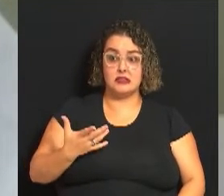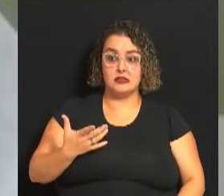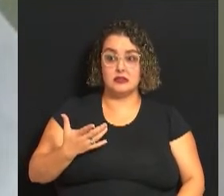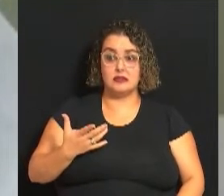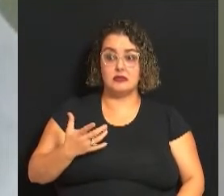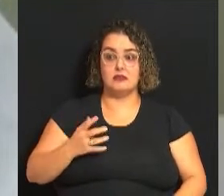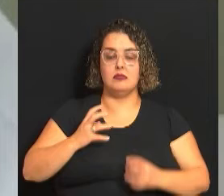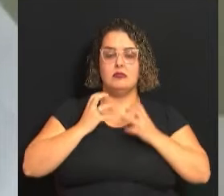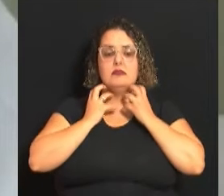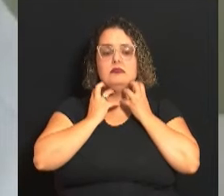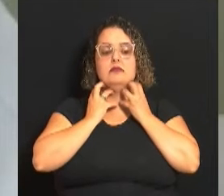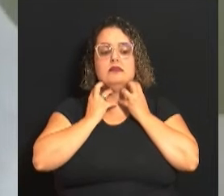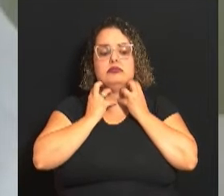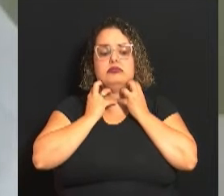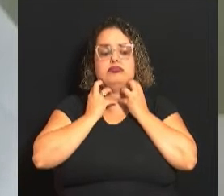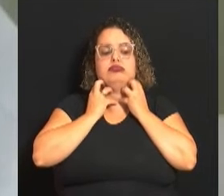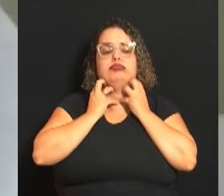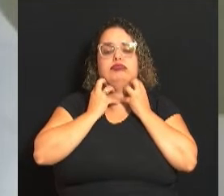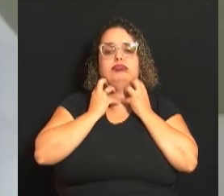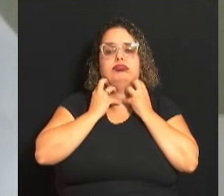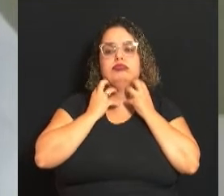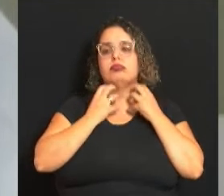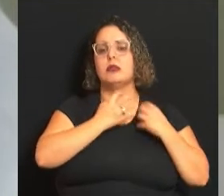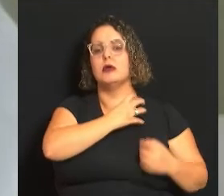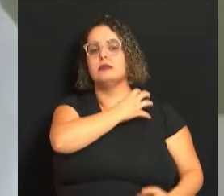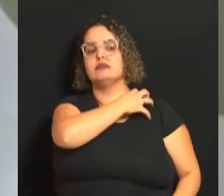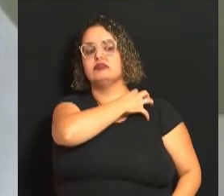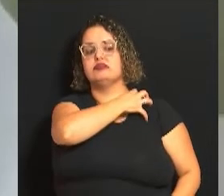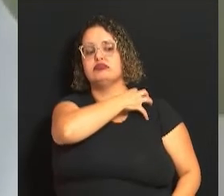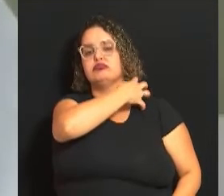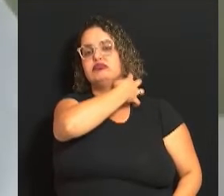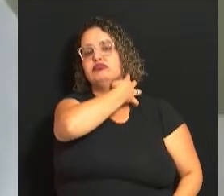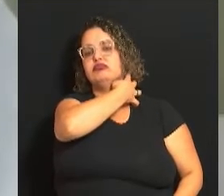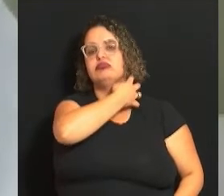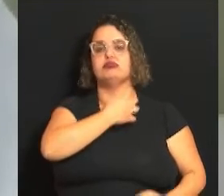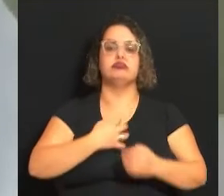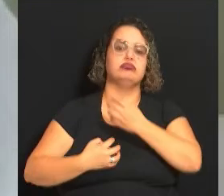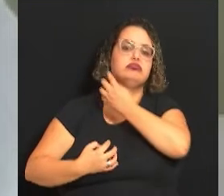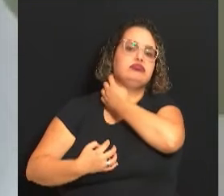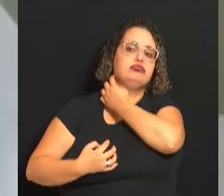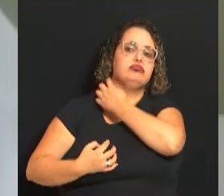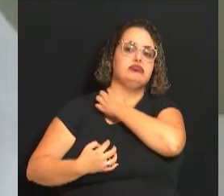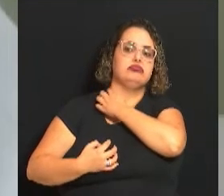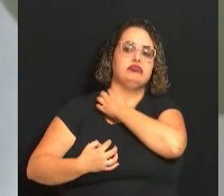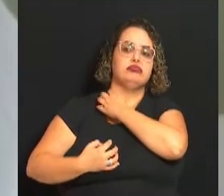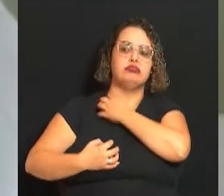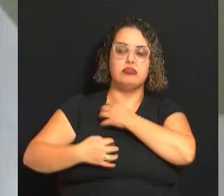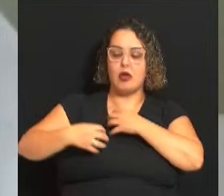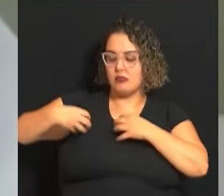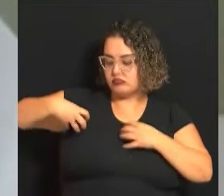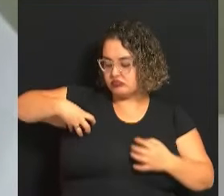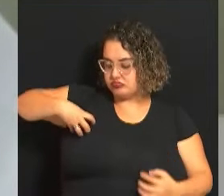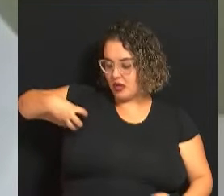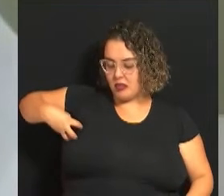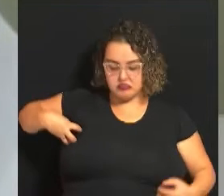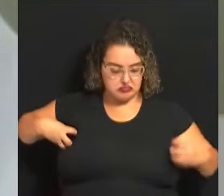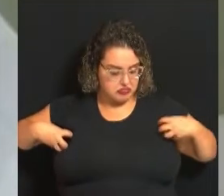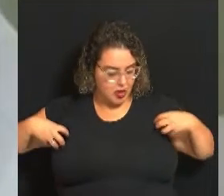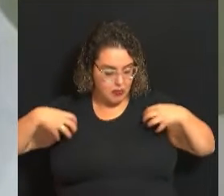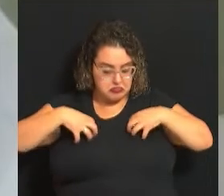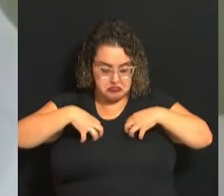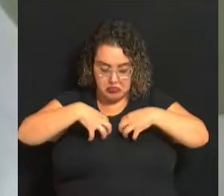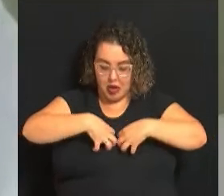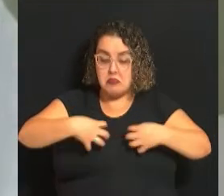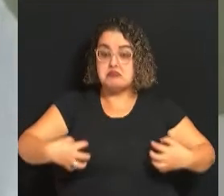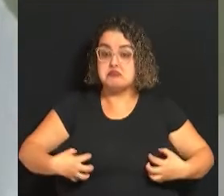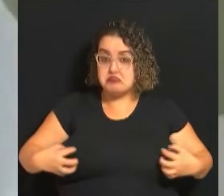pescoço, linfonodos, caroços no pescoço, ou debaixo do braço, ou na mama,